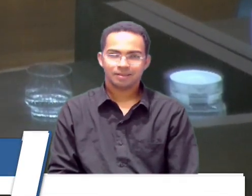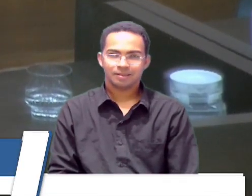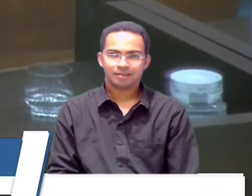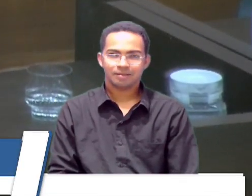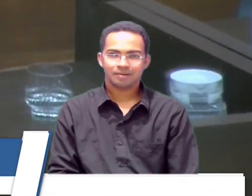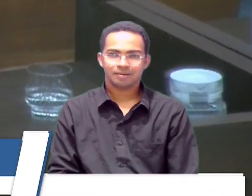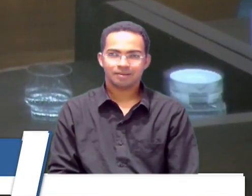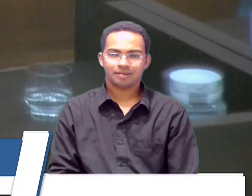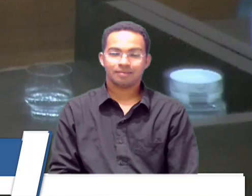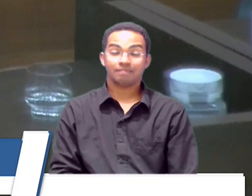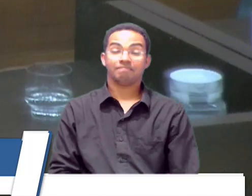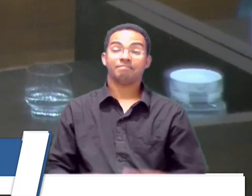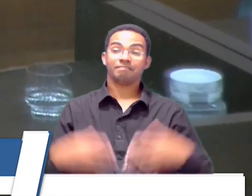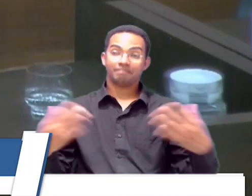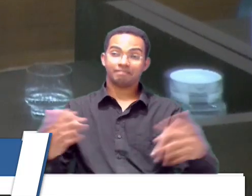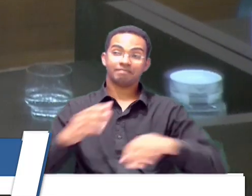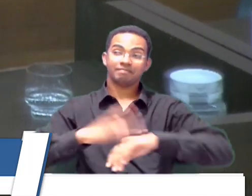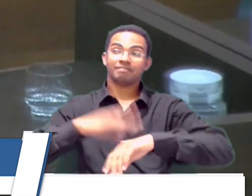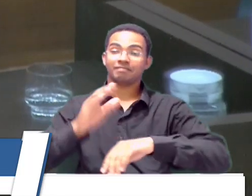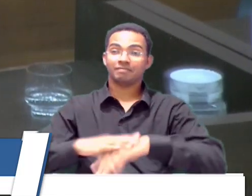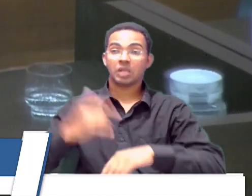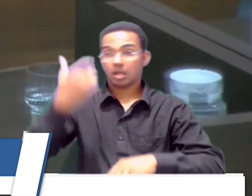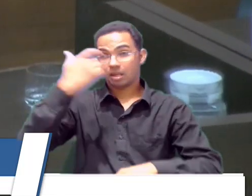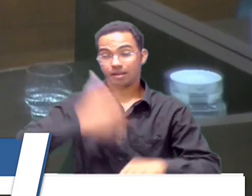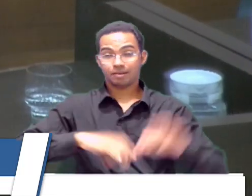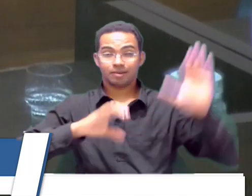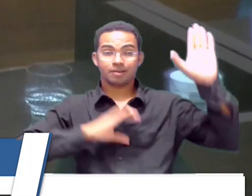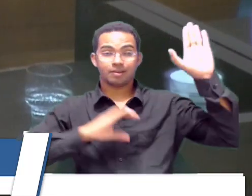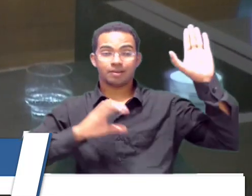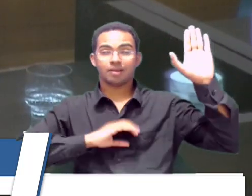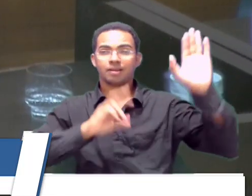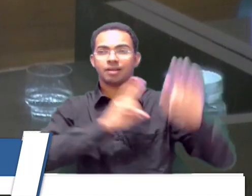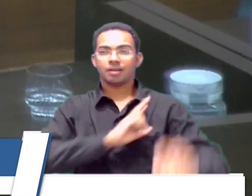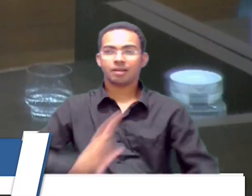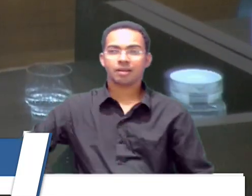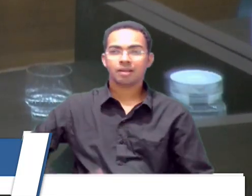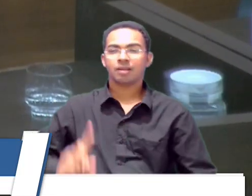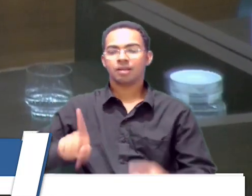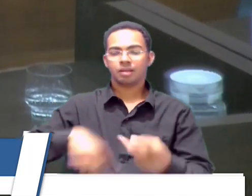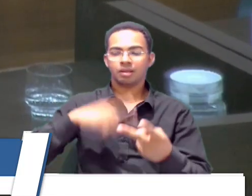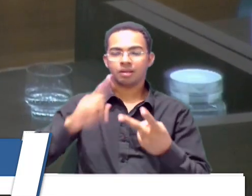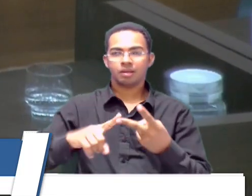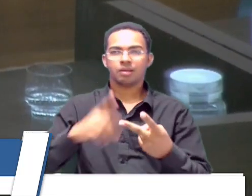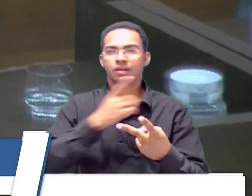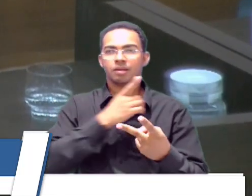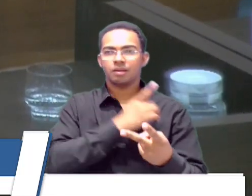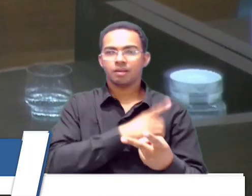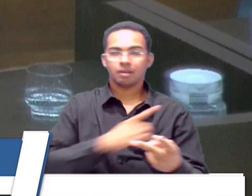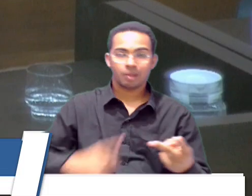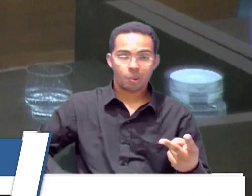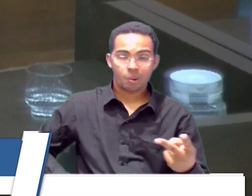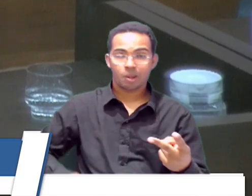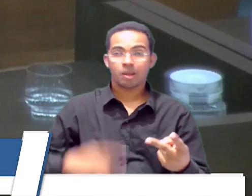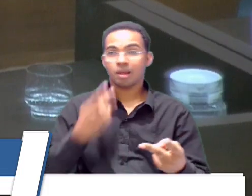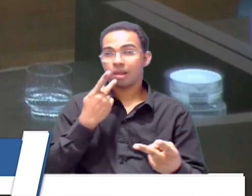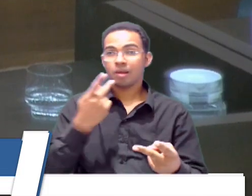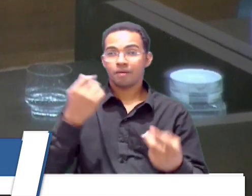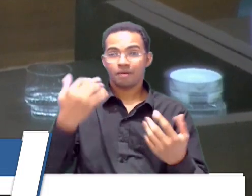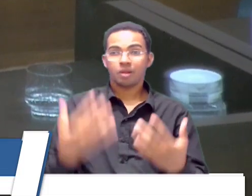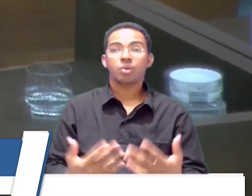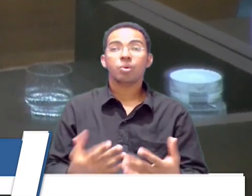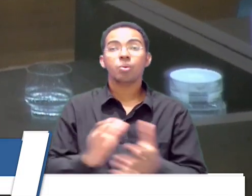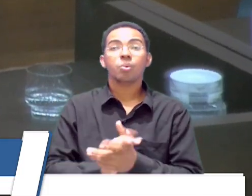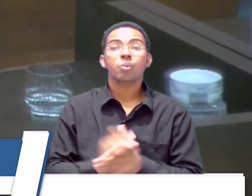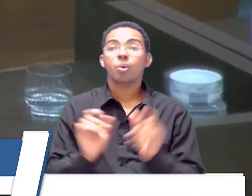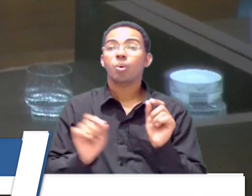E quando eu me candidatei a vereador, primeiro, depois para deputado, Gilson, eu dizia que eu